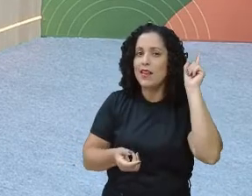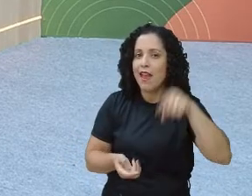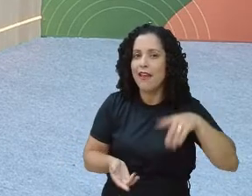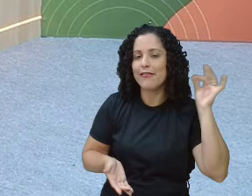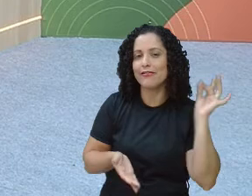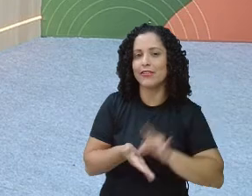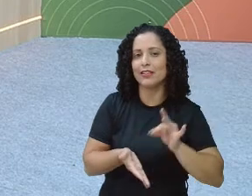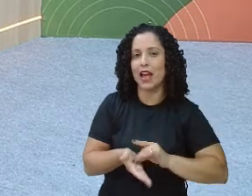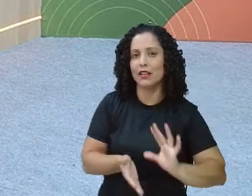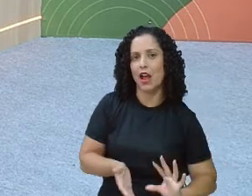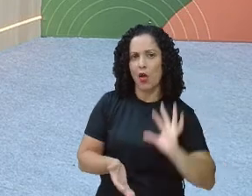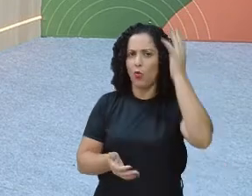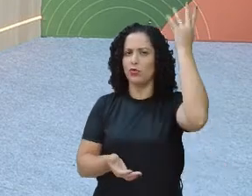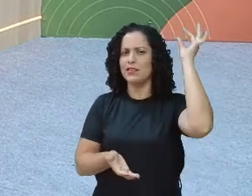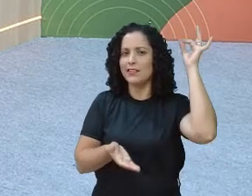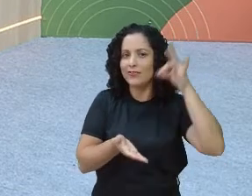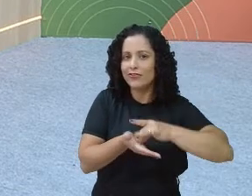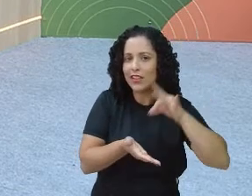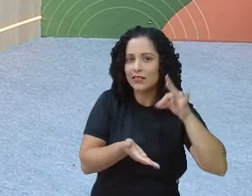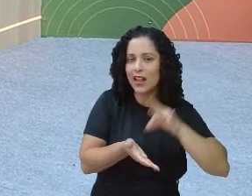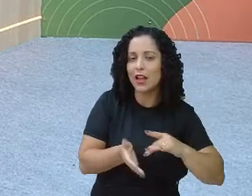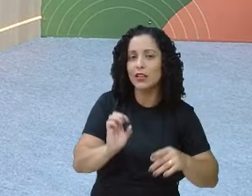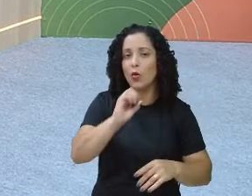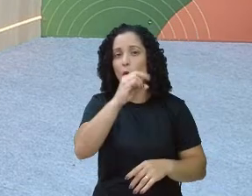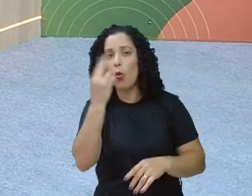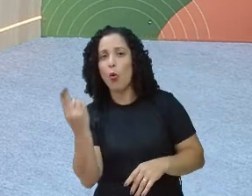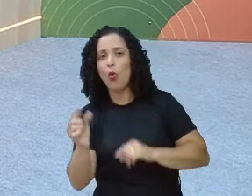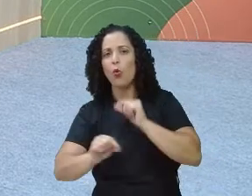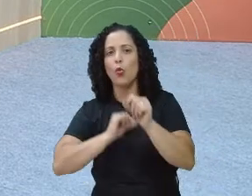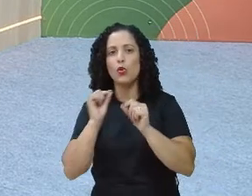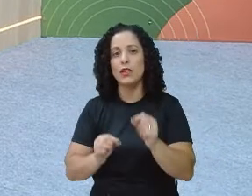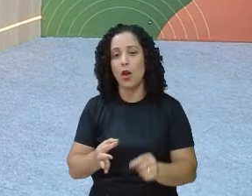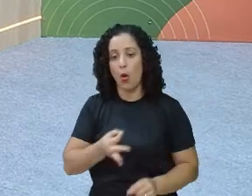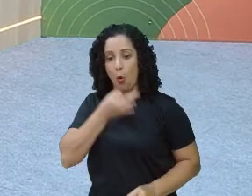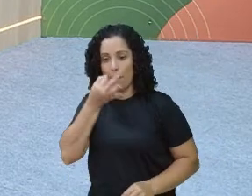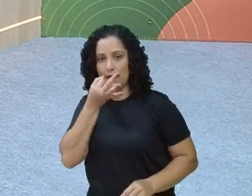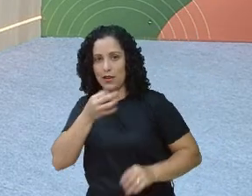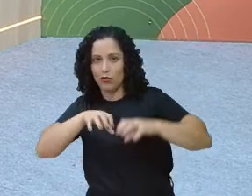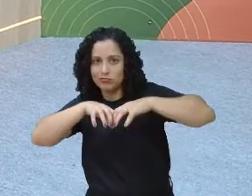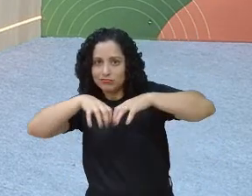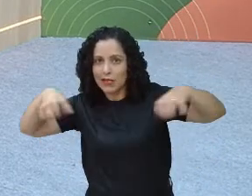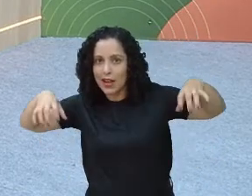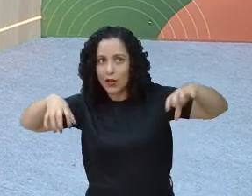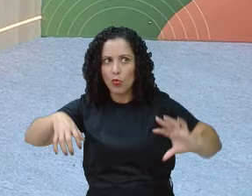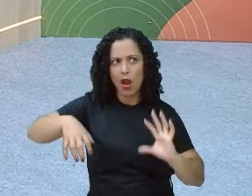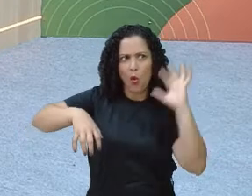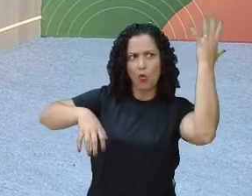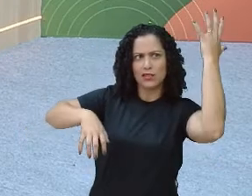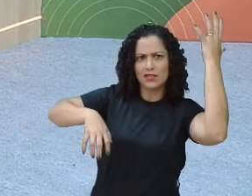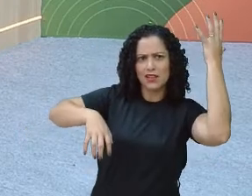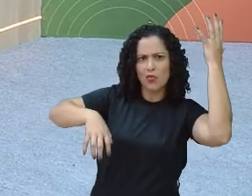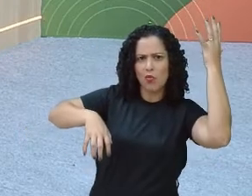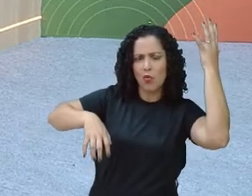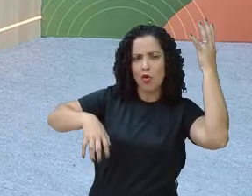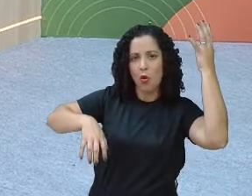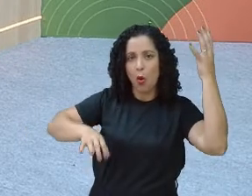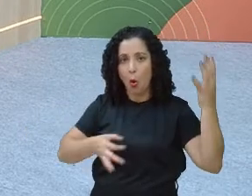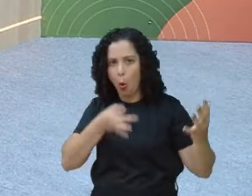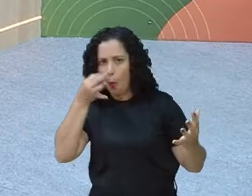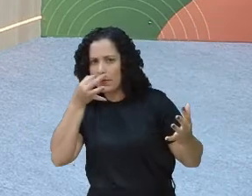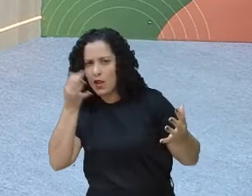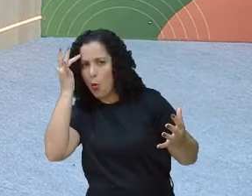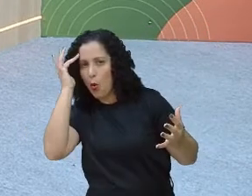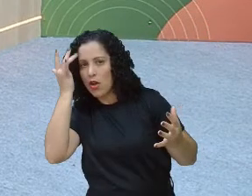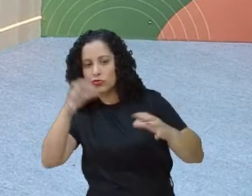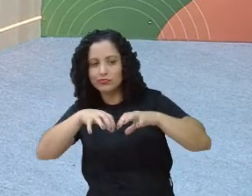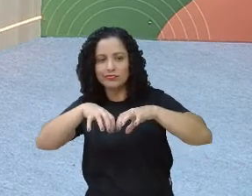que aconteceu de verdade e o que é a minha opinião sobre isso. A opinião é o que eu acho com relação